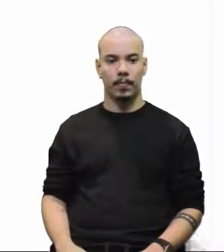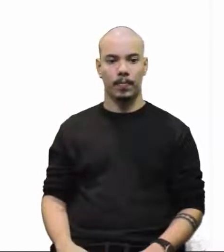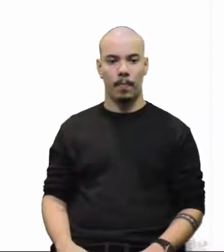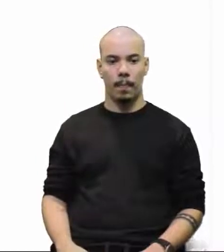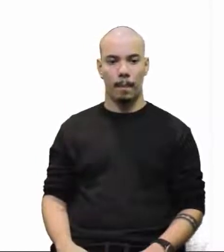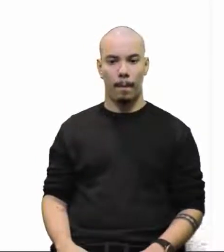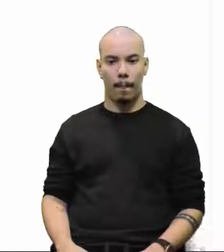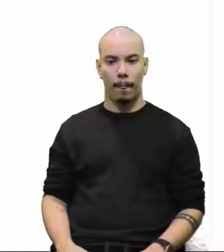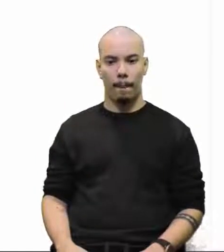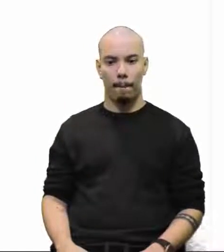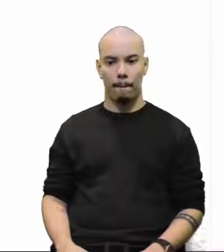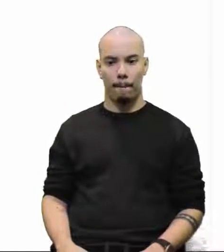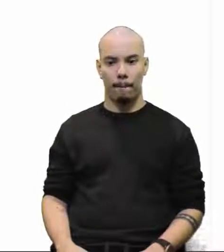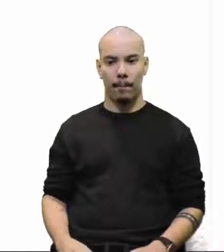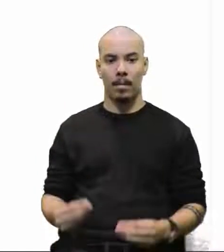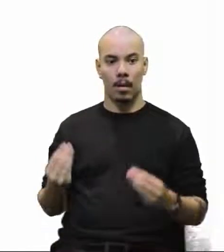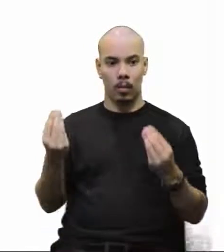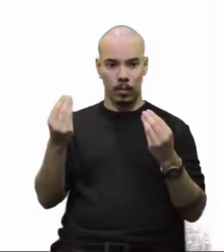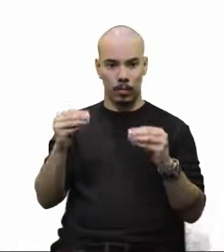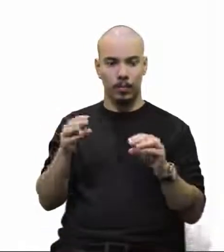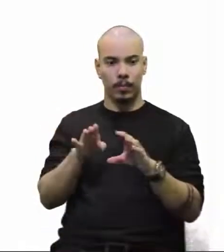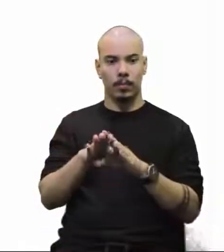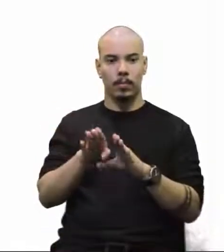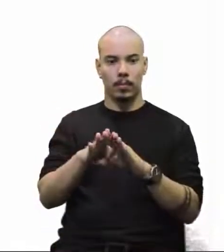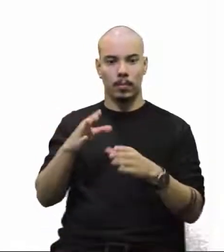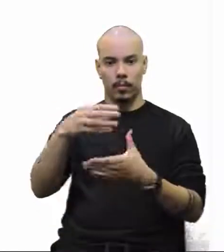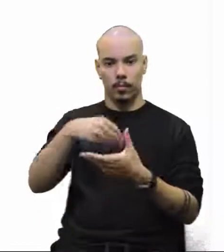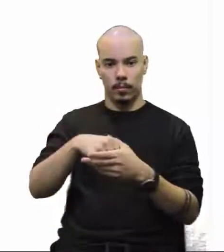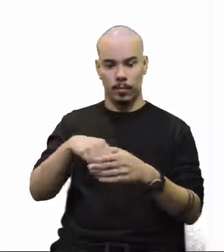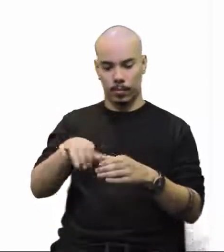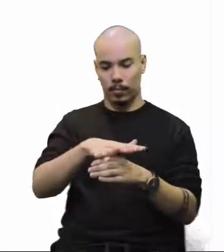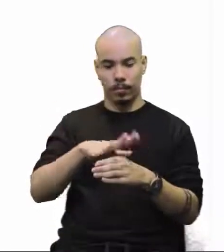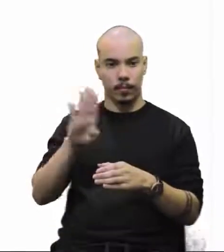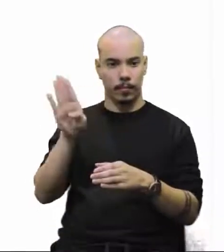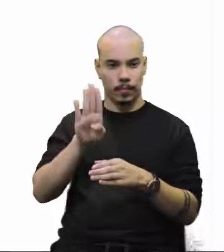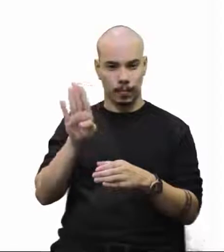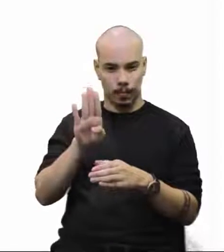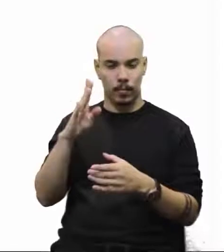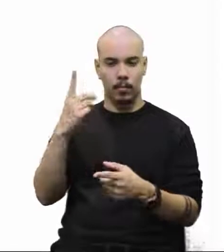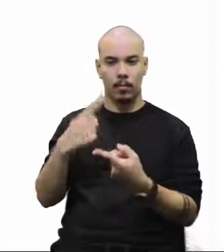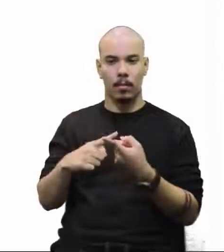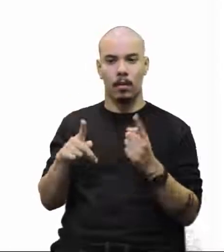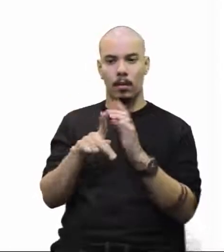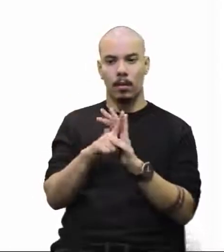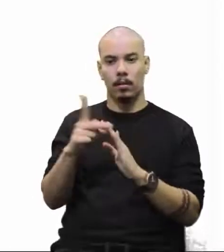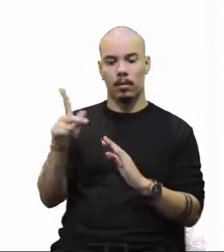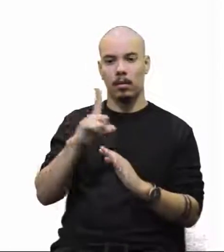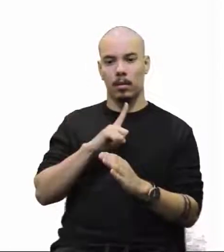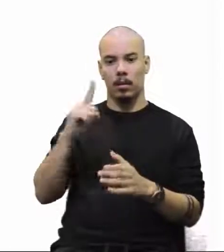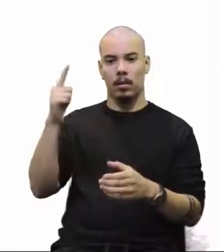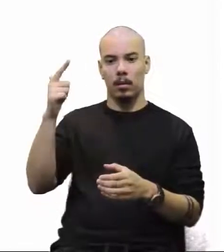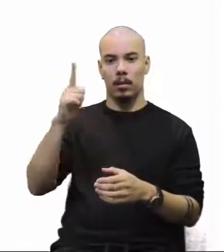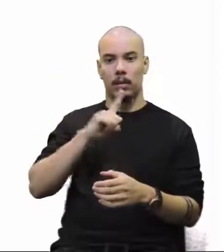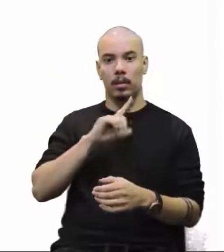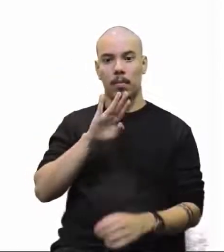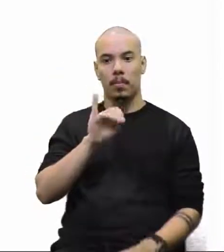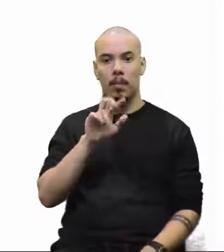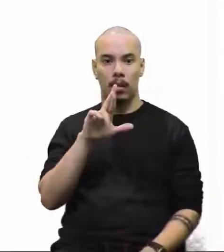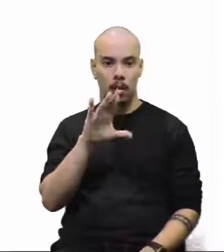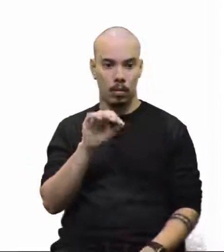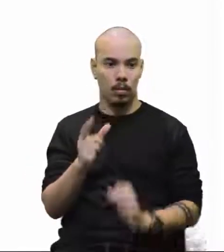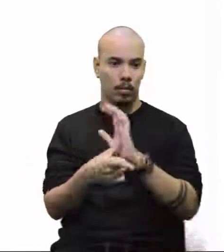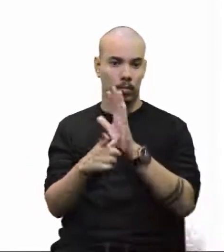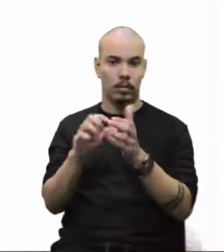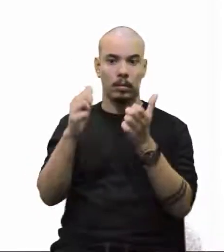I e é colocado em um campo B, dentro de um campo magnético. Esse quadro fica sujeito a um binário, como nós já